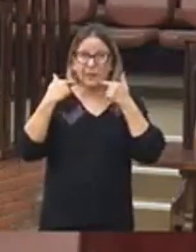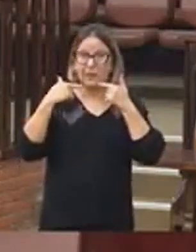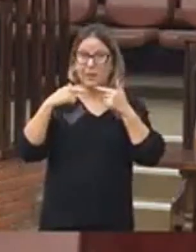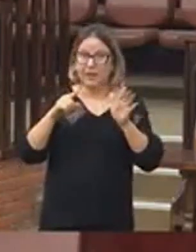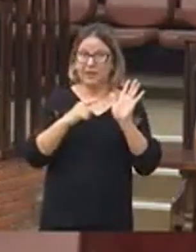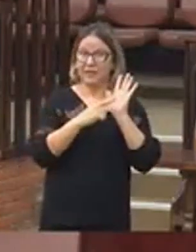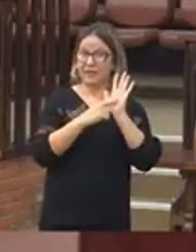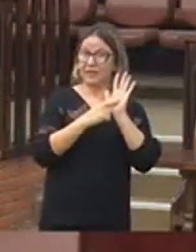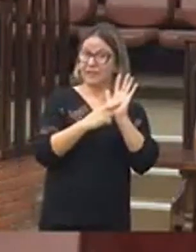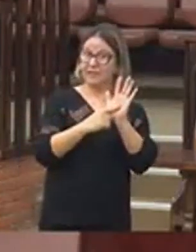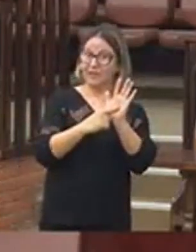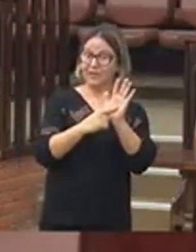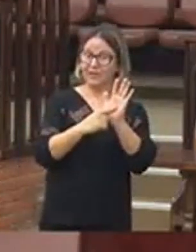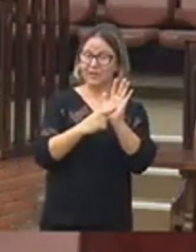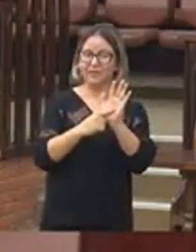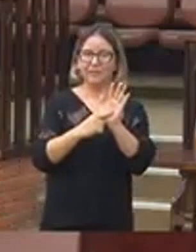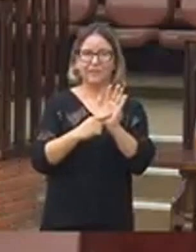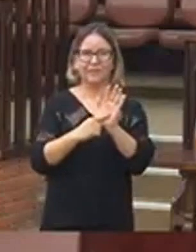expressiva,